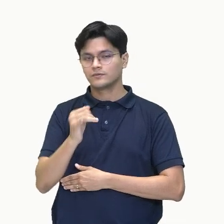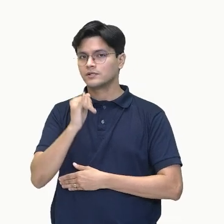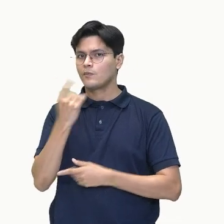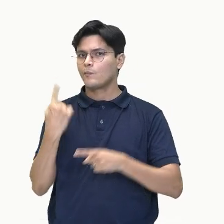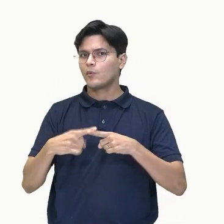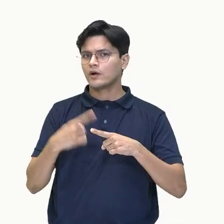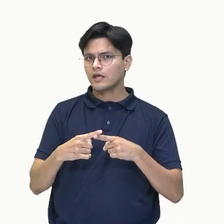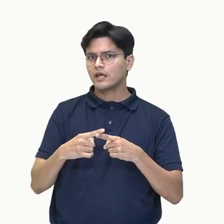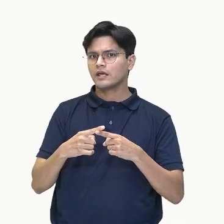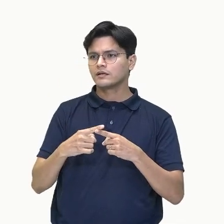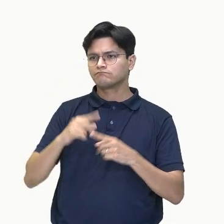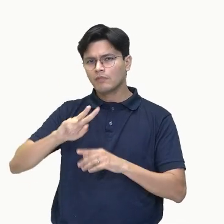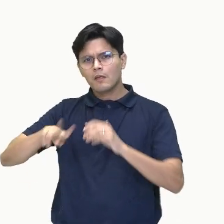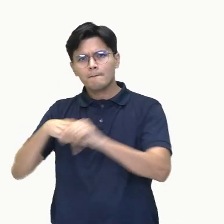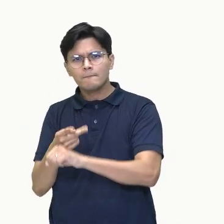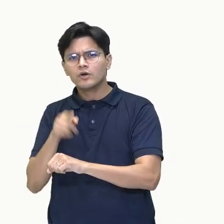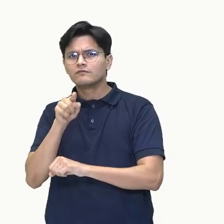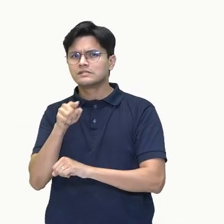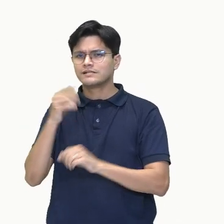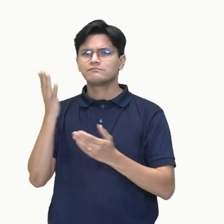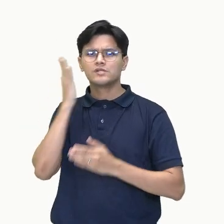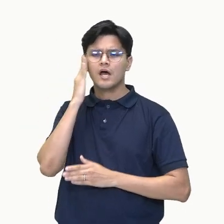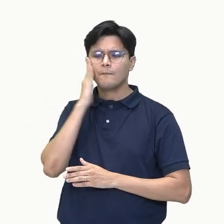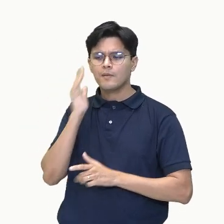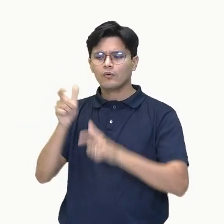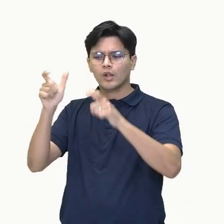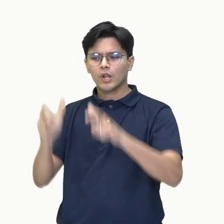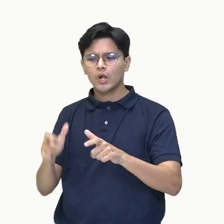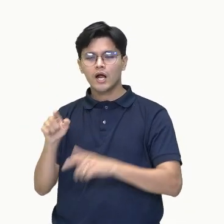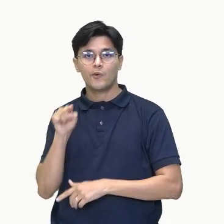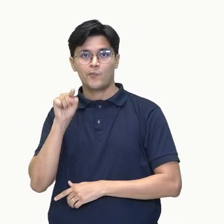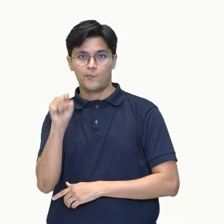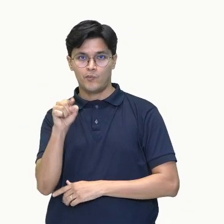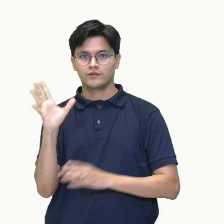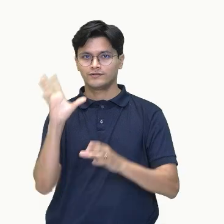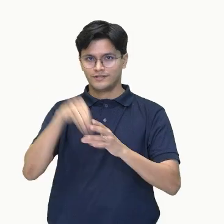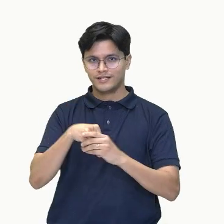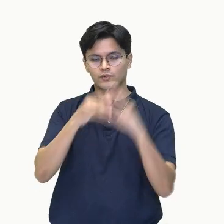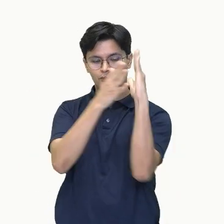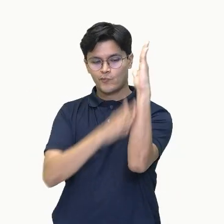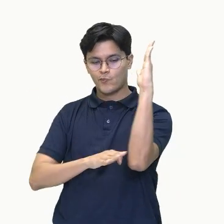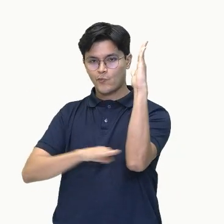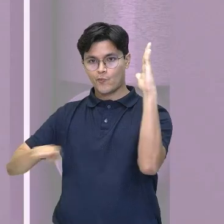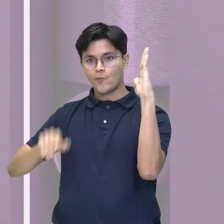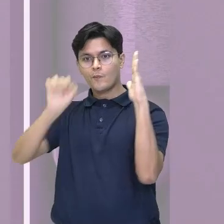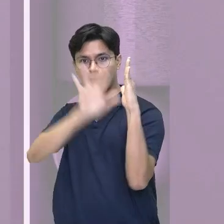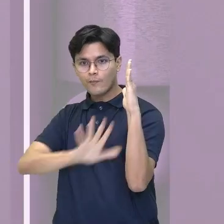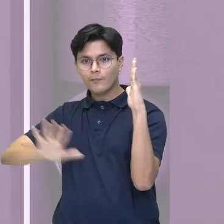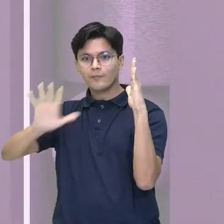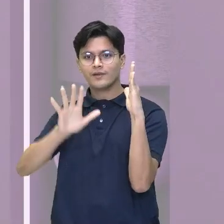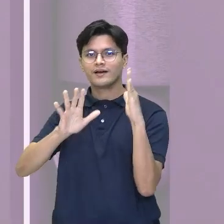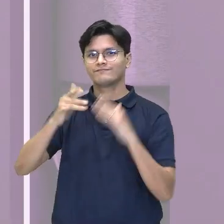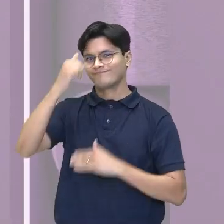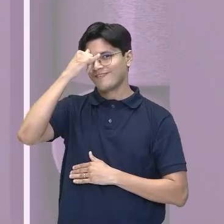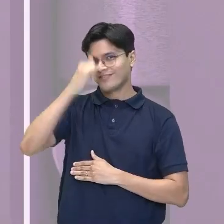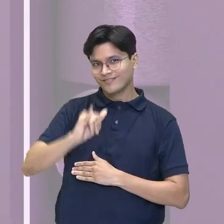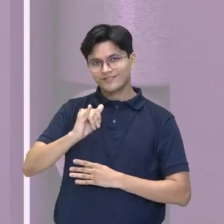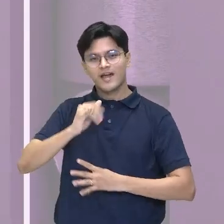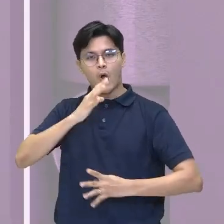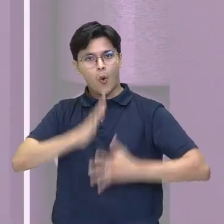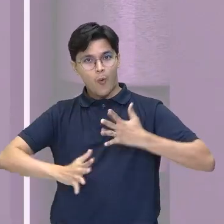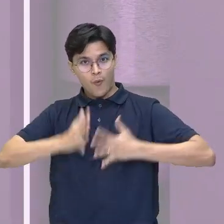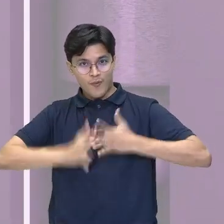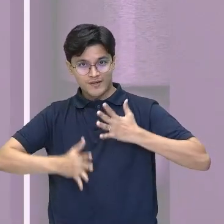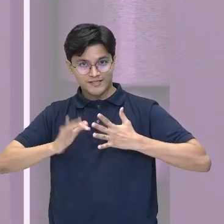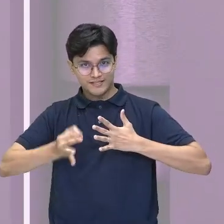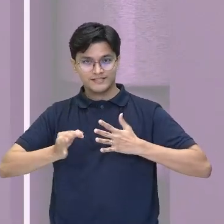você não se confunda. Então, conseguiu aí compreender cada um dos conceitos importantes aqui no estudo do plano cartesiano? Ótimo,